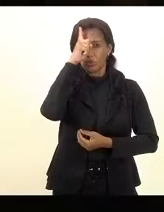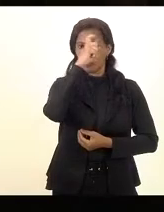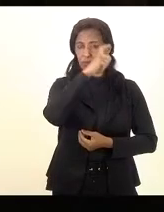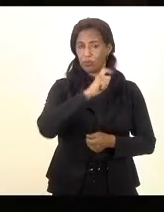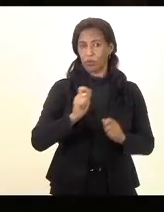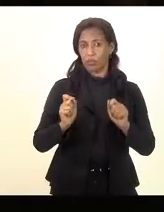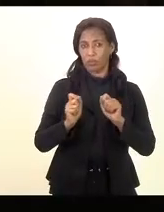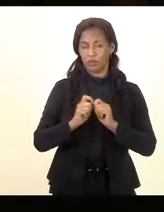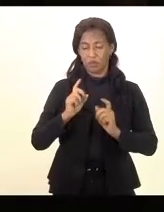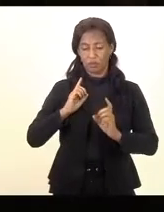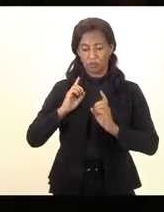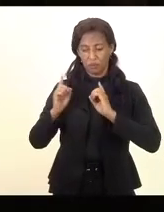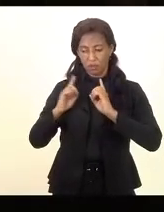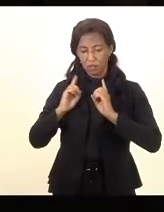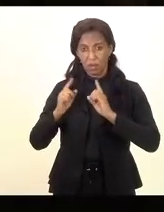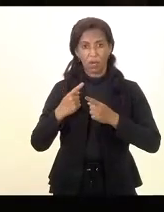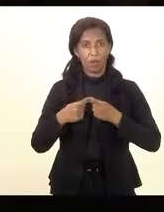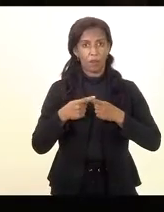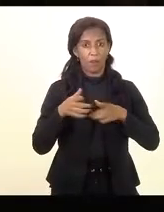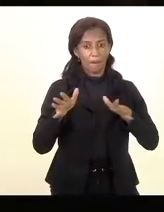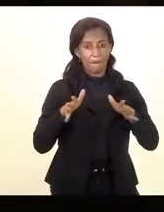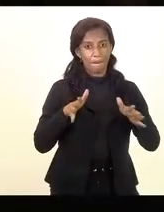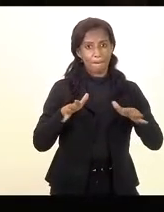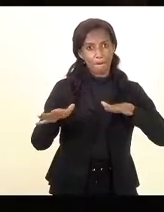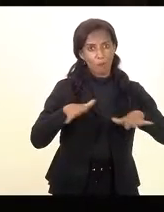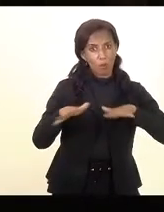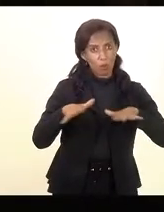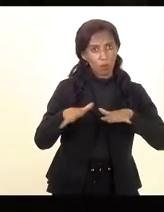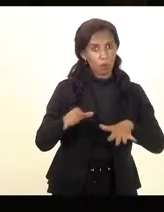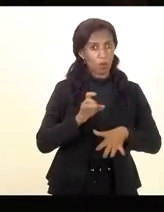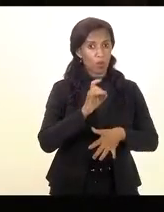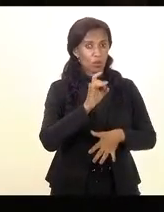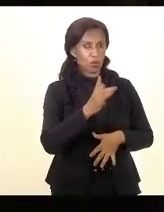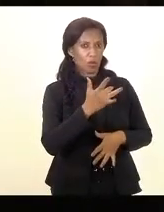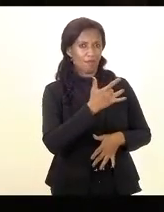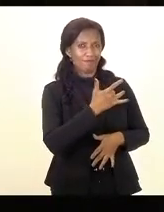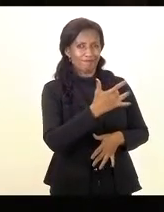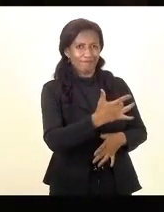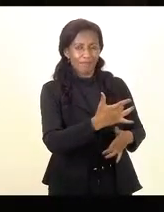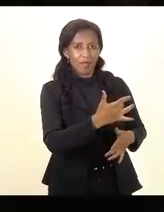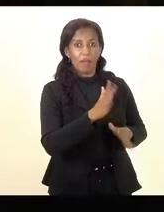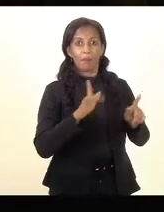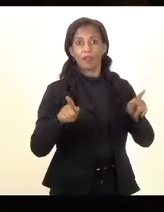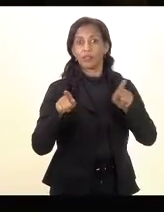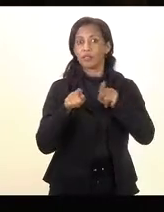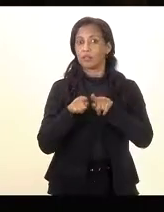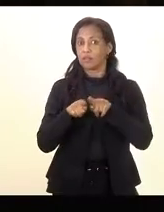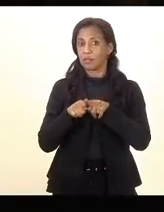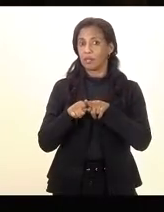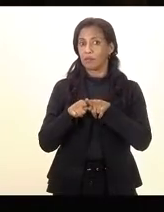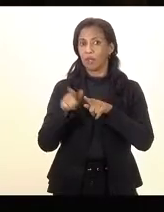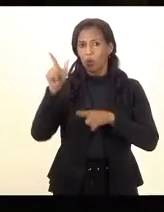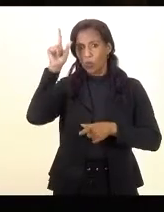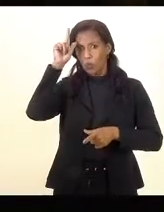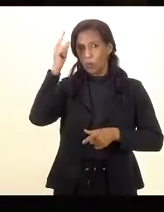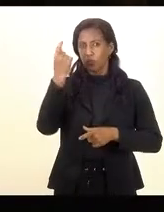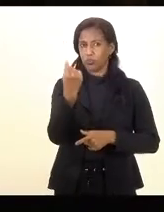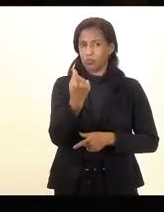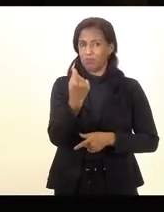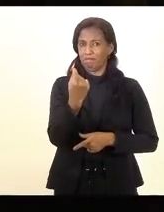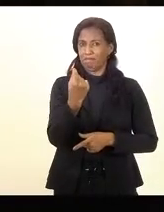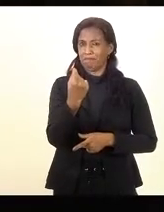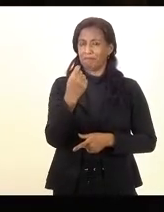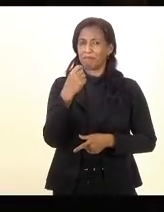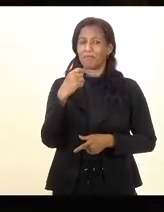fazer esse debate porque é um debate que mobiliza não só paixões mas mobiliza também uma lógica que eu considero muito